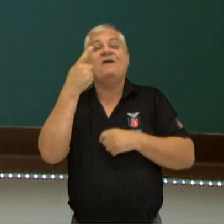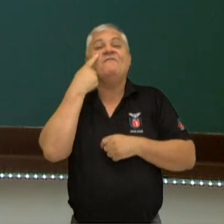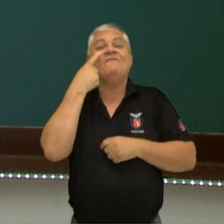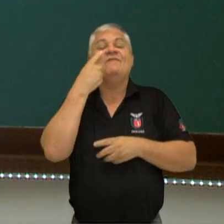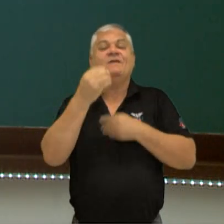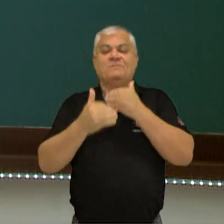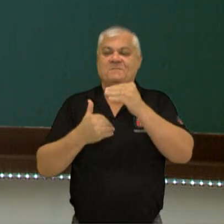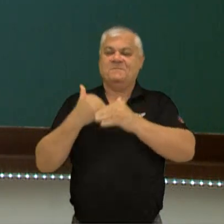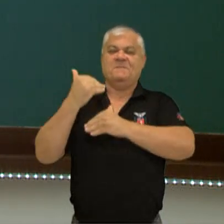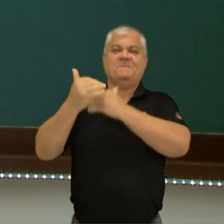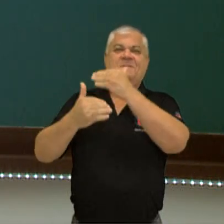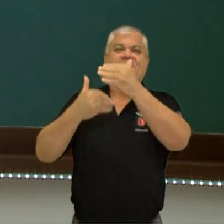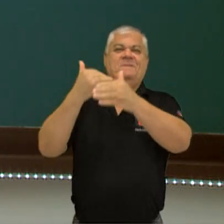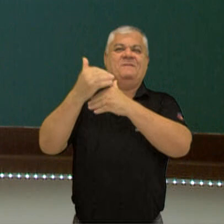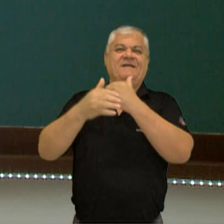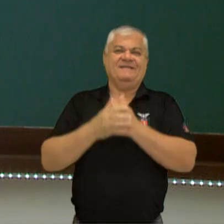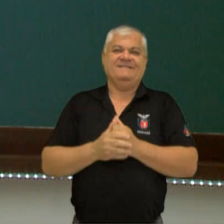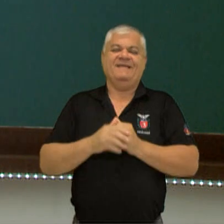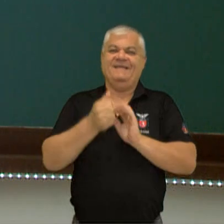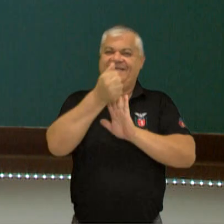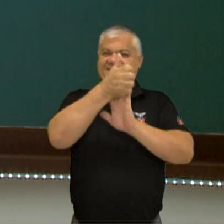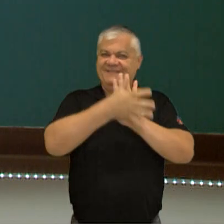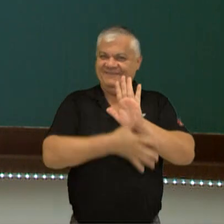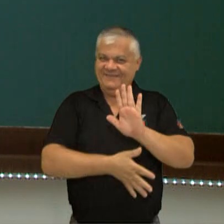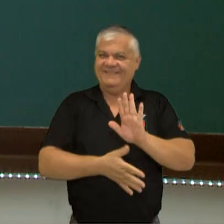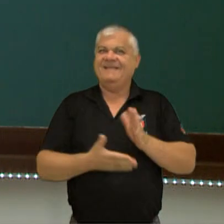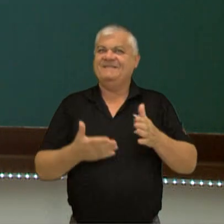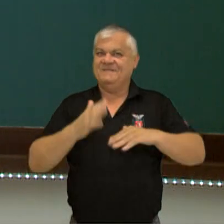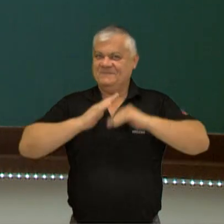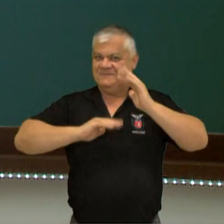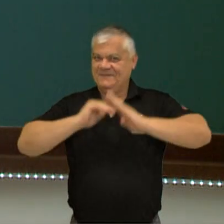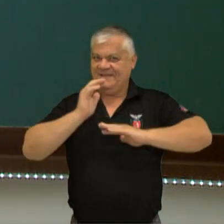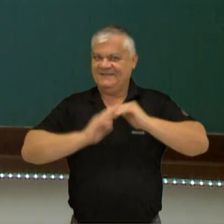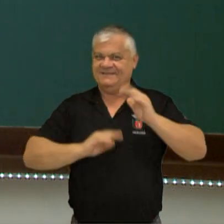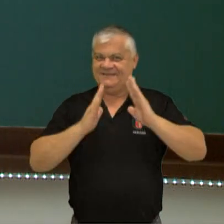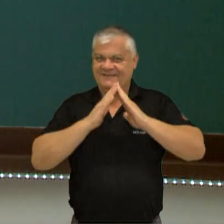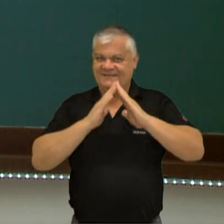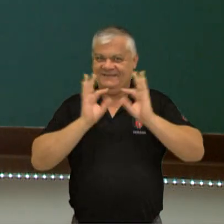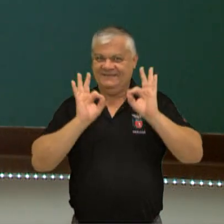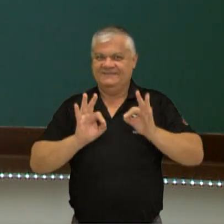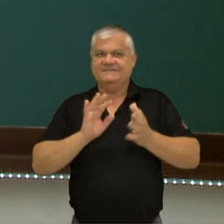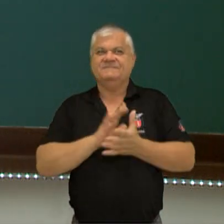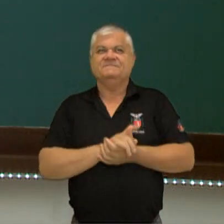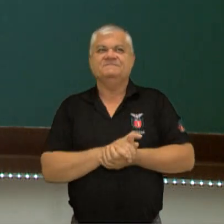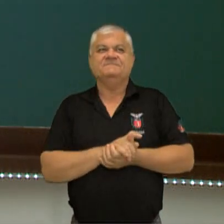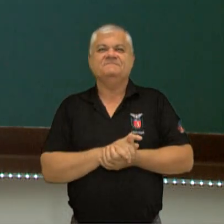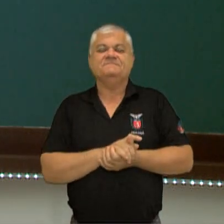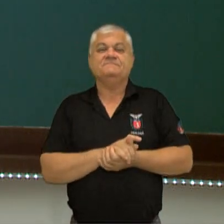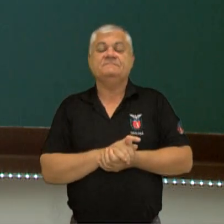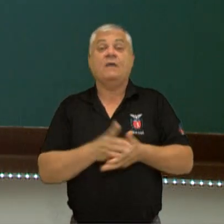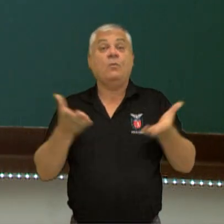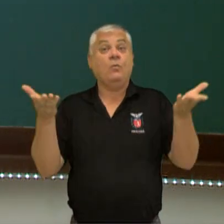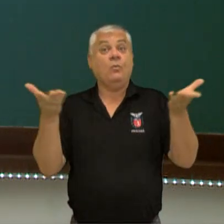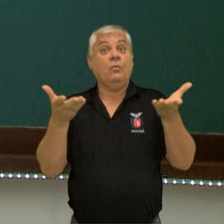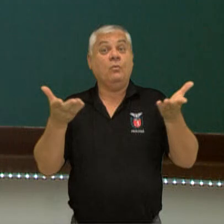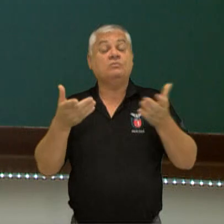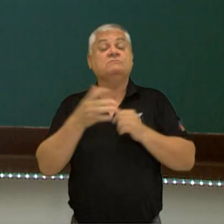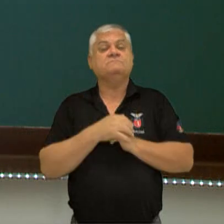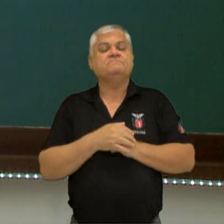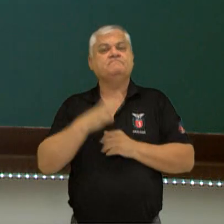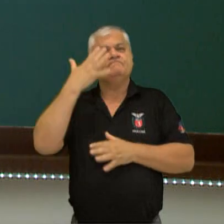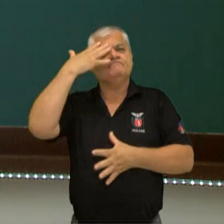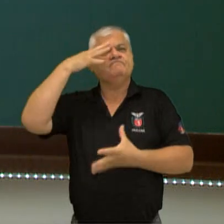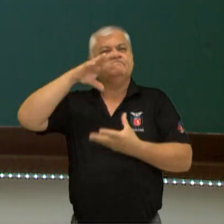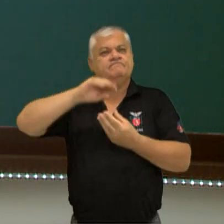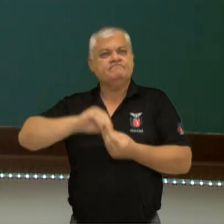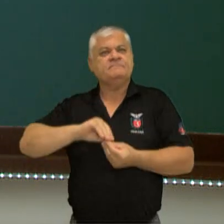a evolução da atividade de vocês dessa aula prática feita em casa. Então na aula de hoje, compreendemos